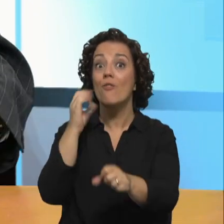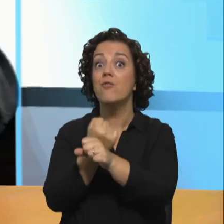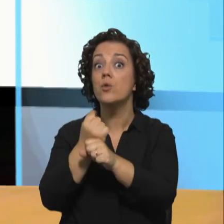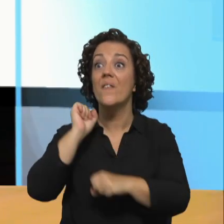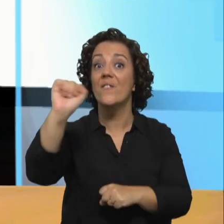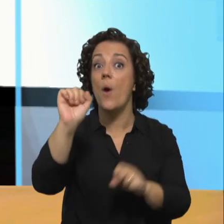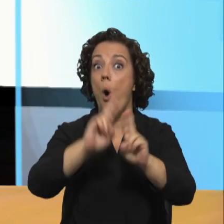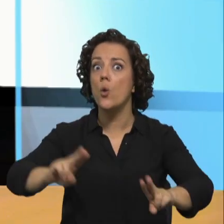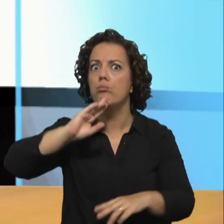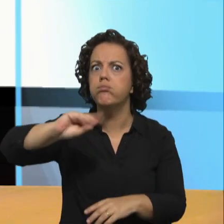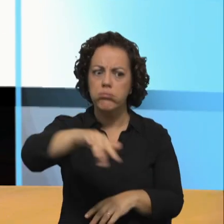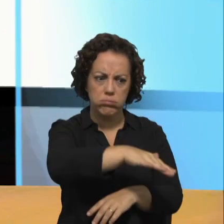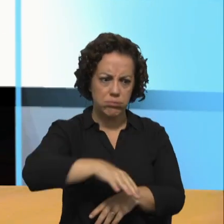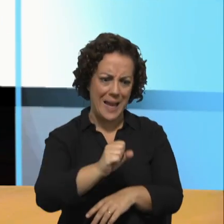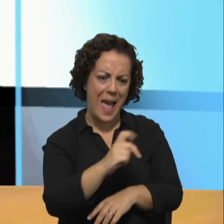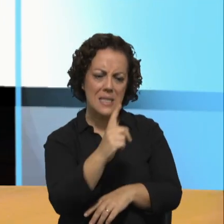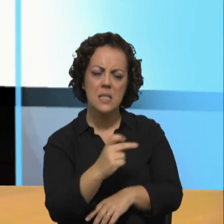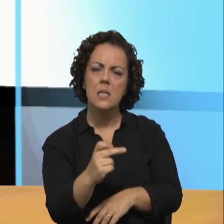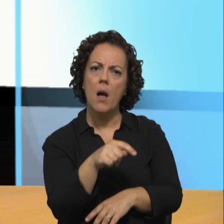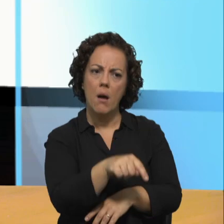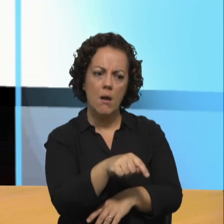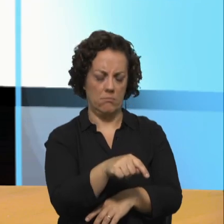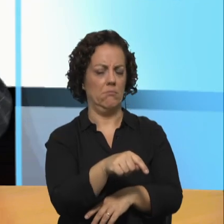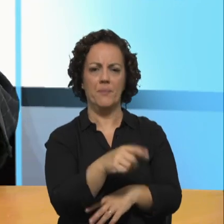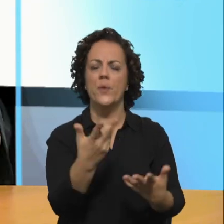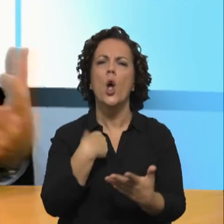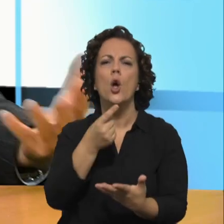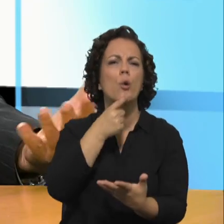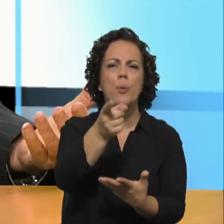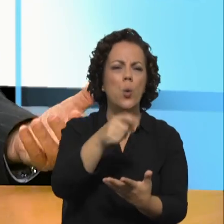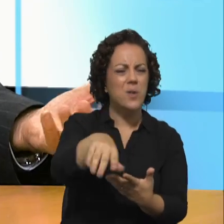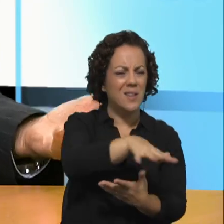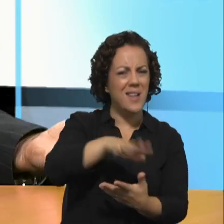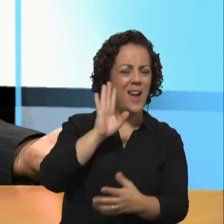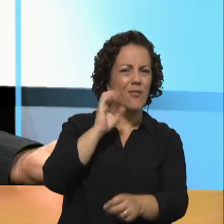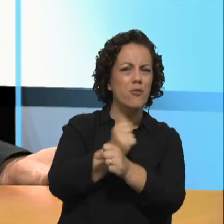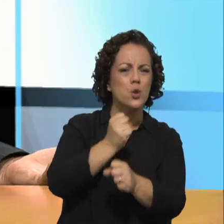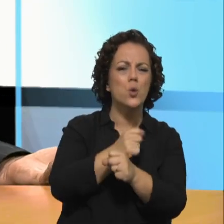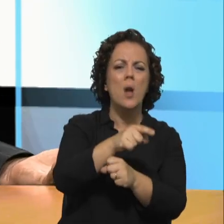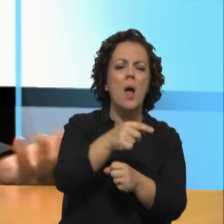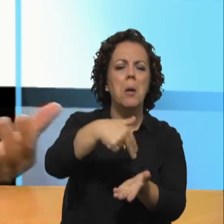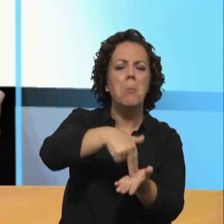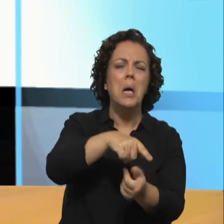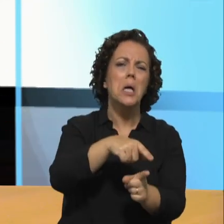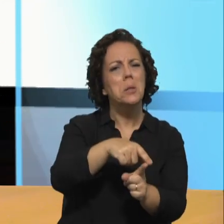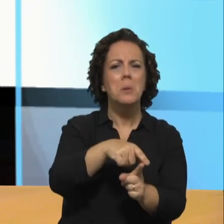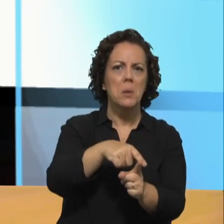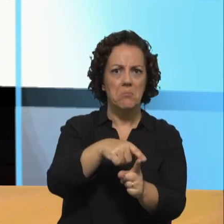pergunto, a função destes funcionários é só estarem ali a fazer de conta,